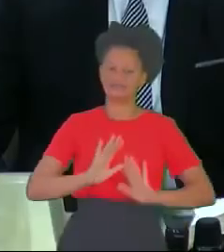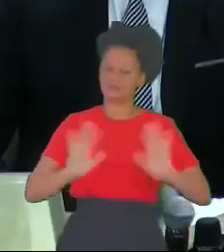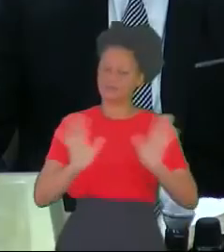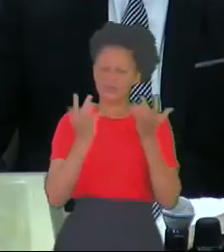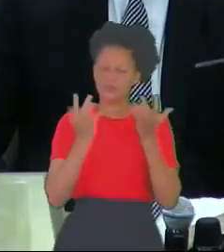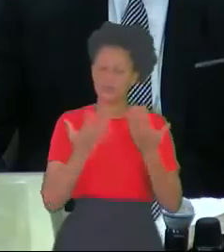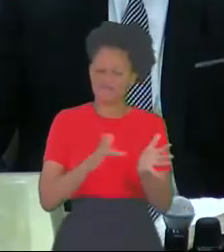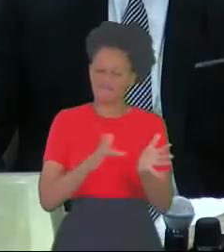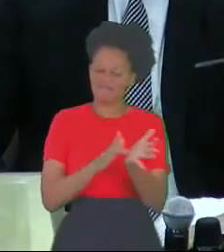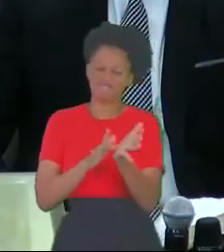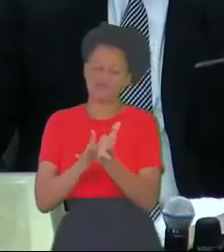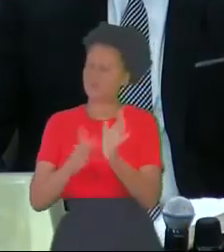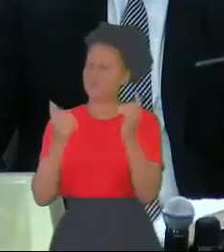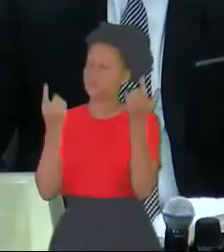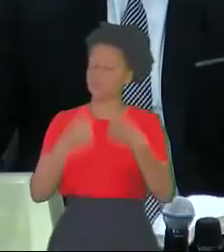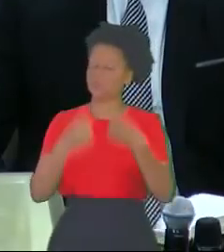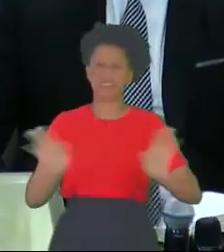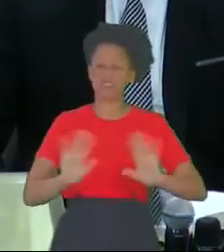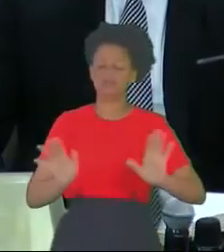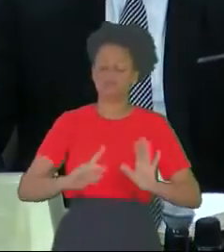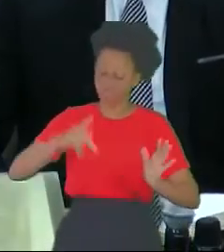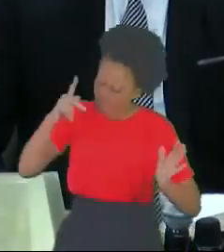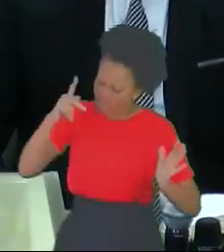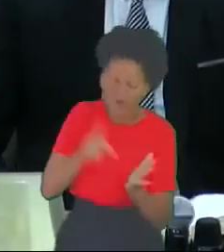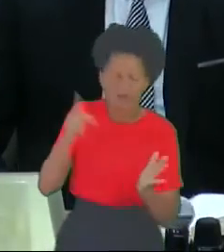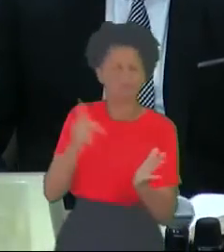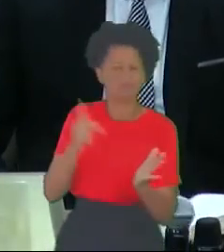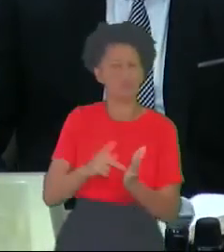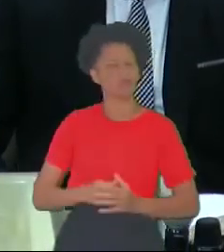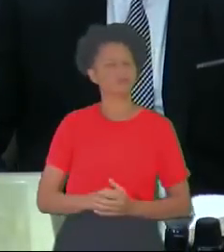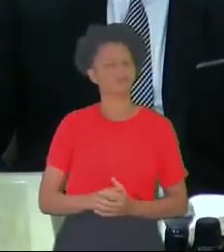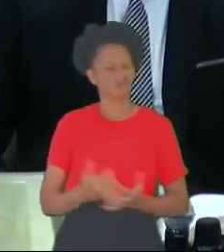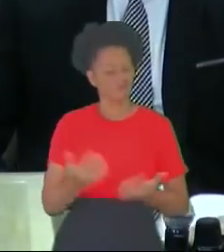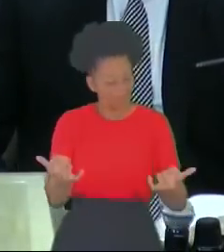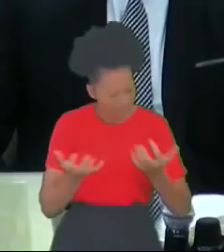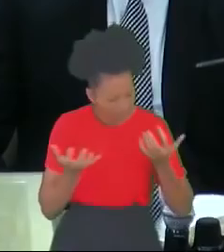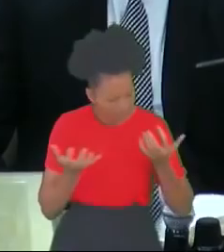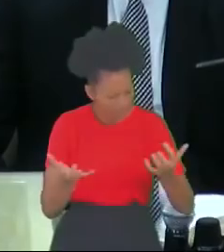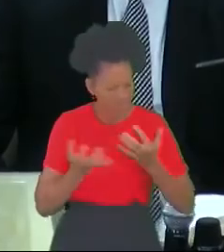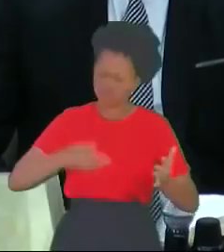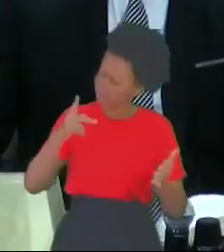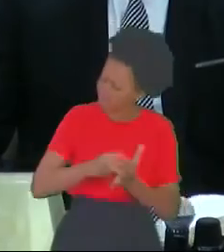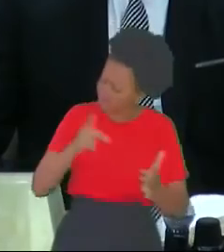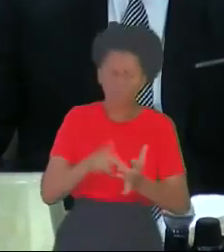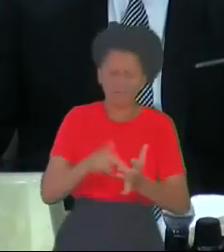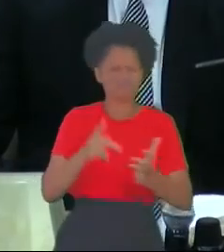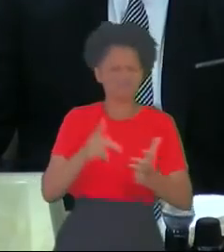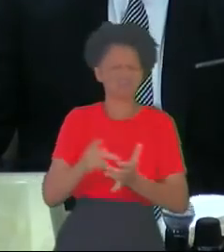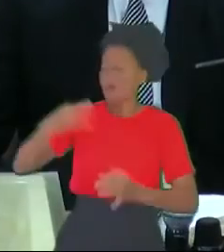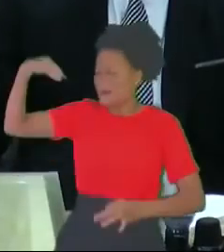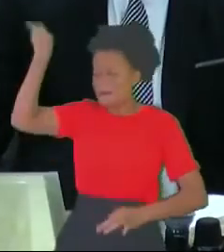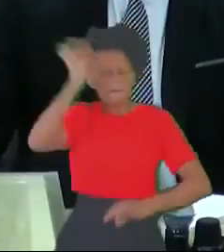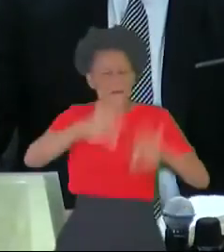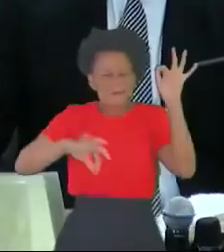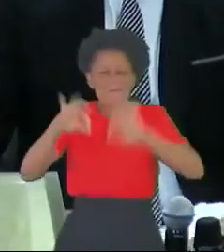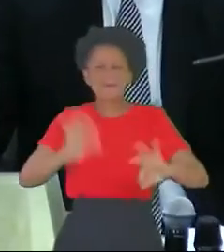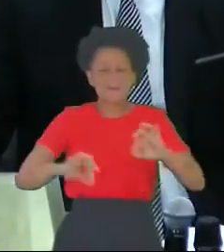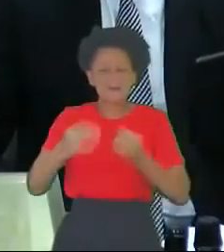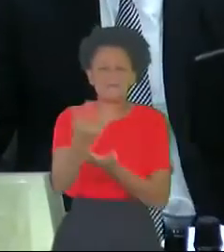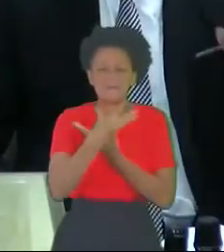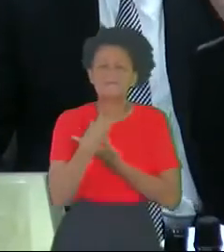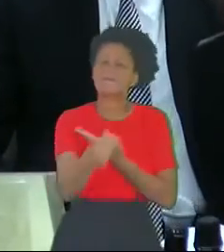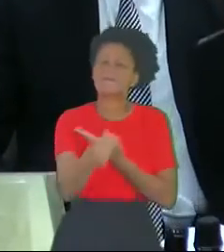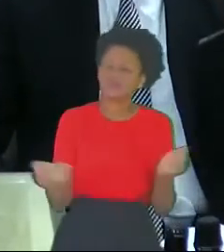marmotagem. Nós queremos a visita real. Nós queremos a visita real do Espírito Santo. Quem pode dizer glória